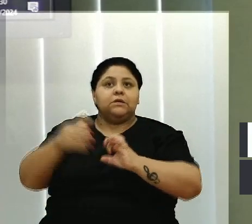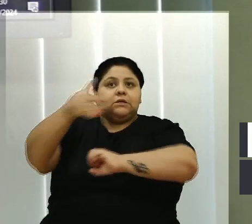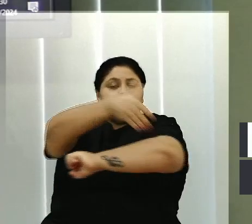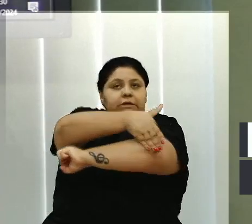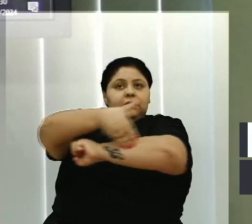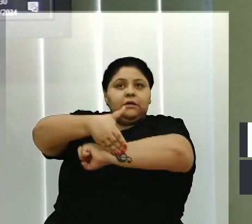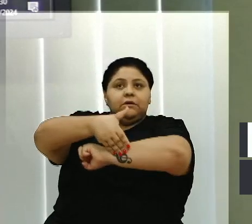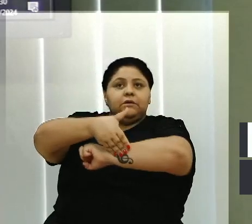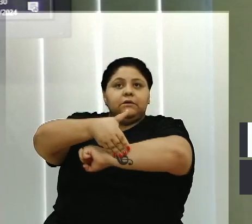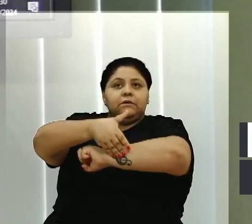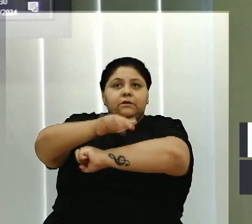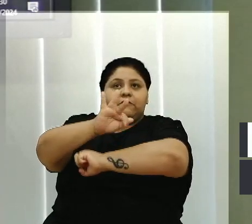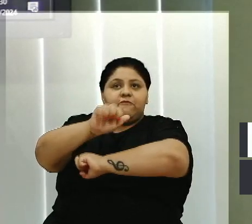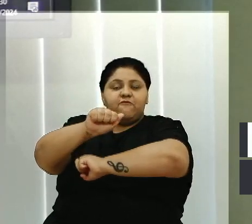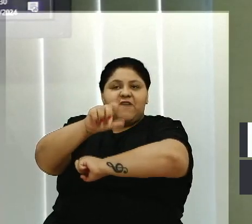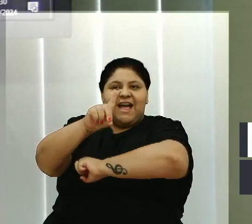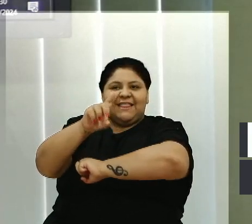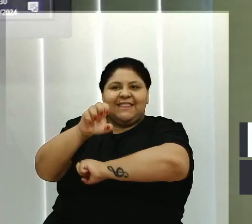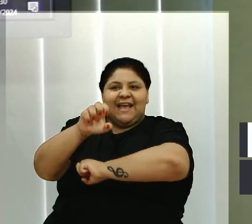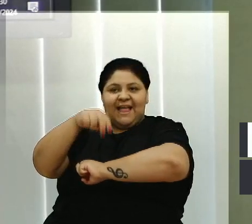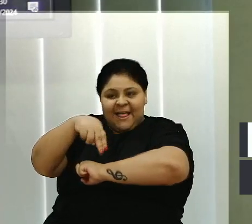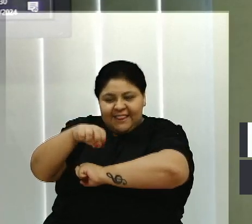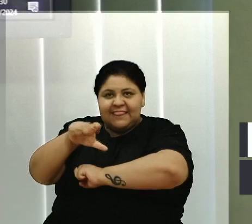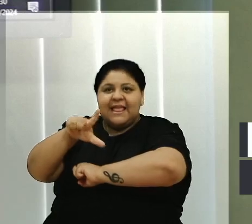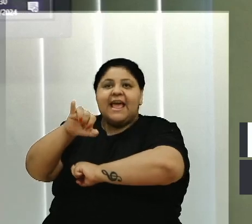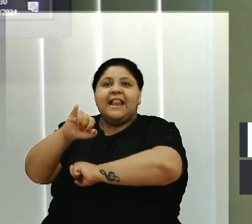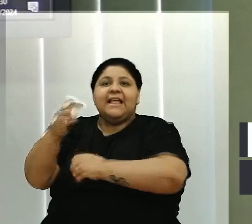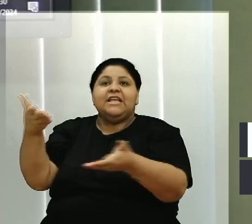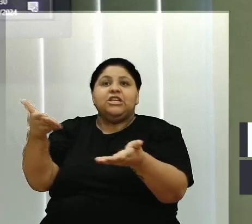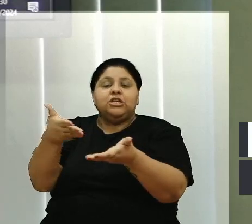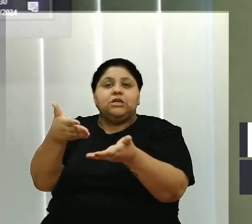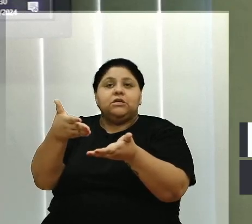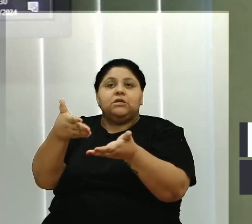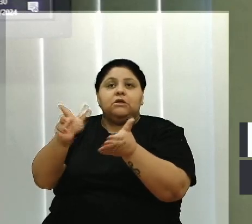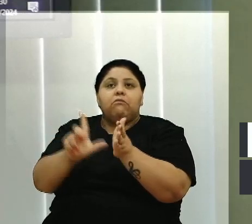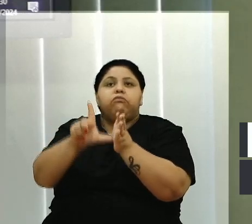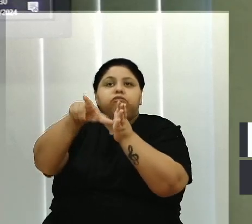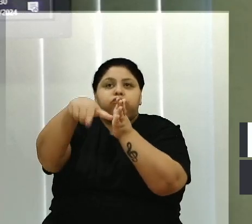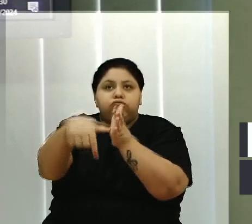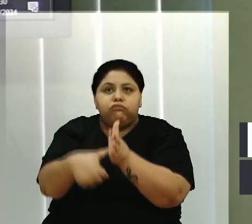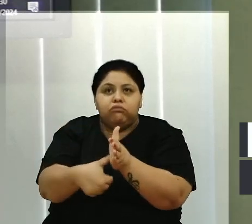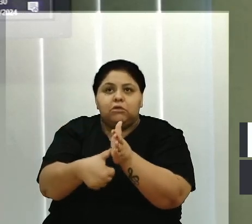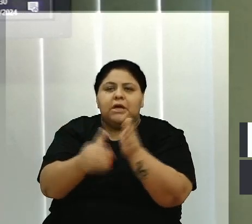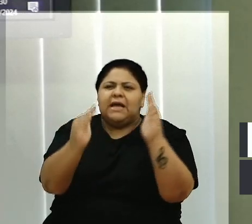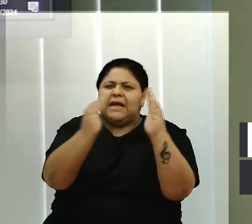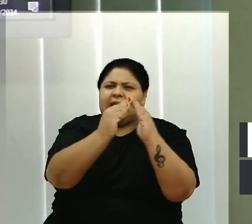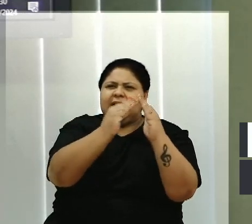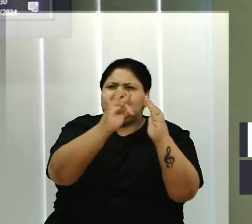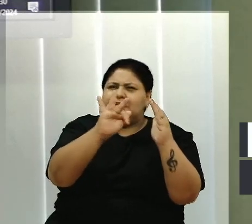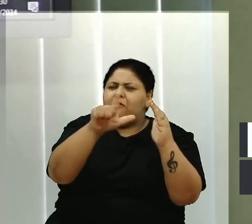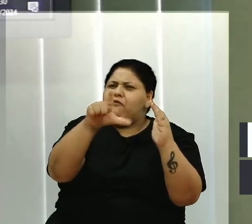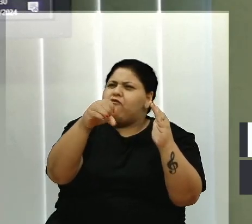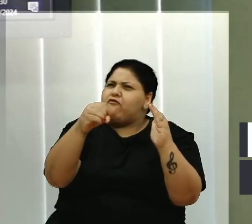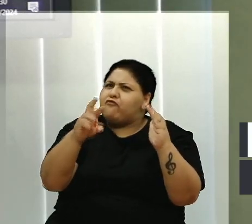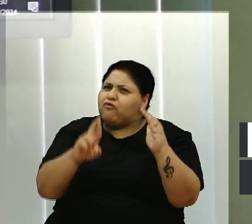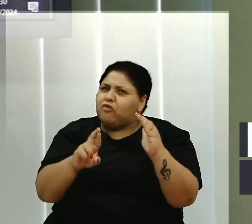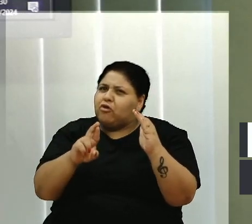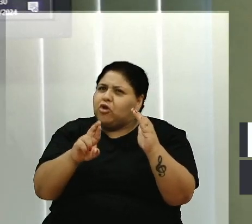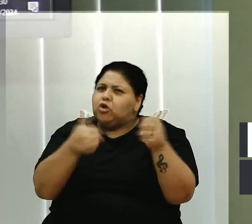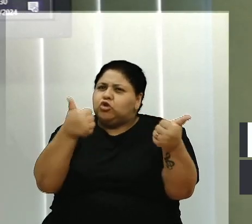rua Fadanelli, aonde já cai na José Carlos de Anflor e a Fadanelli lá na Antônio